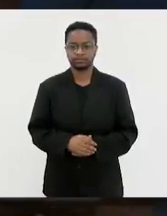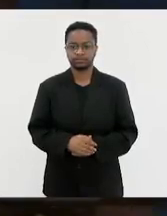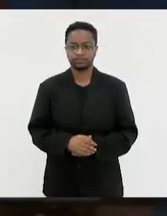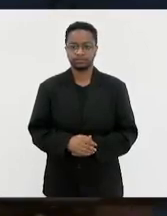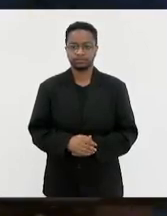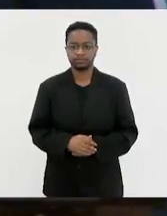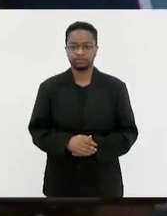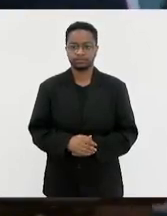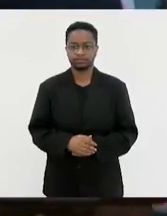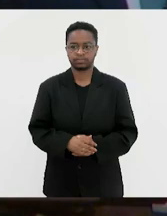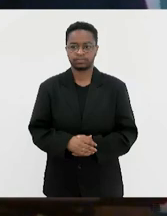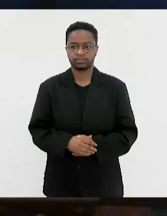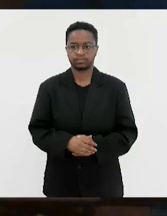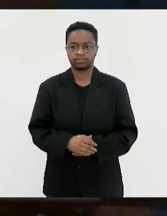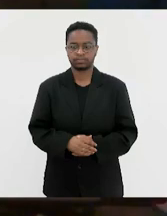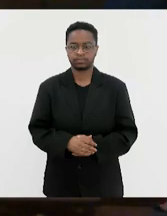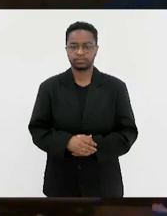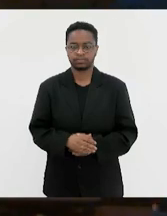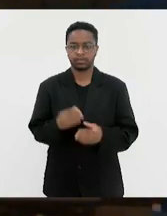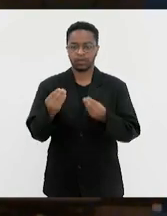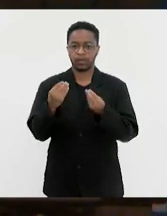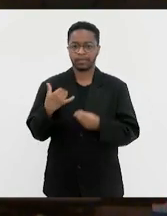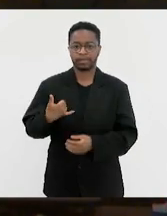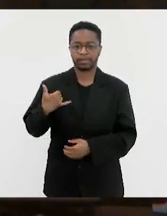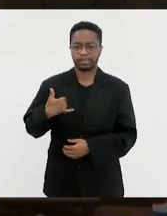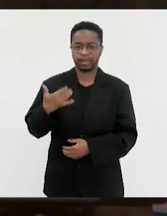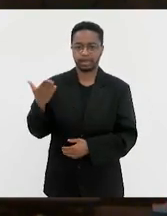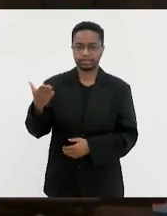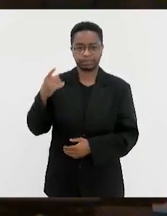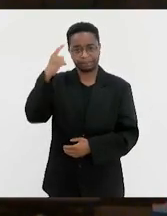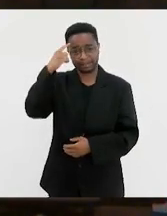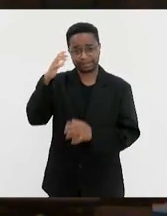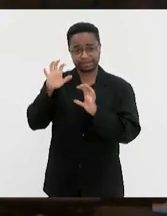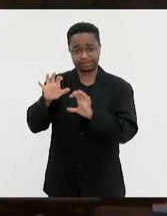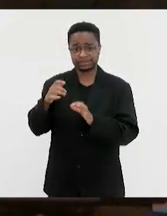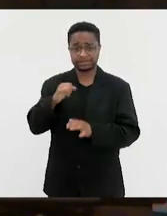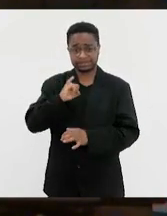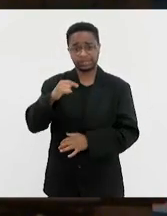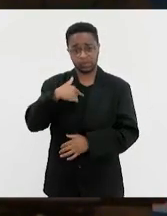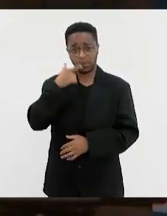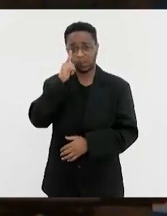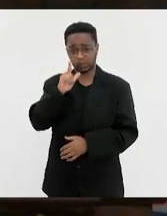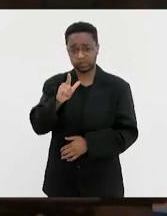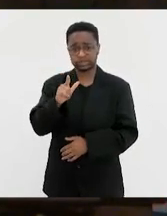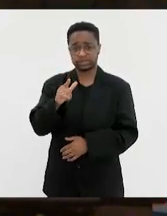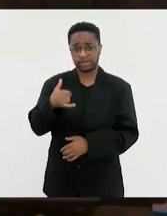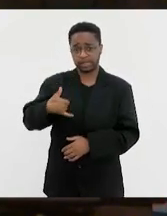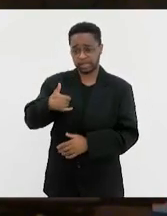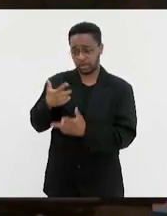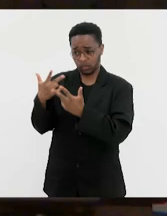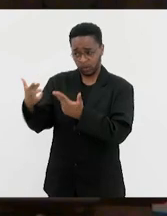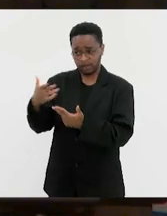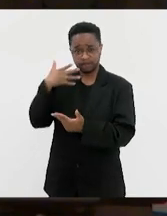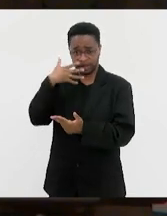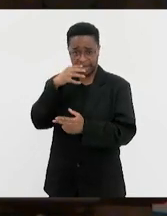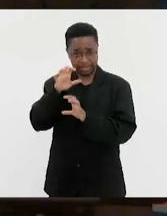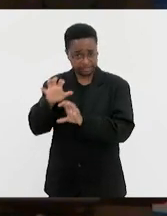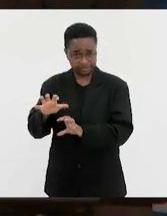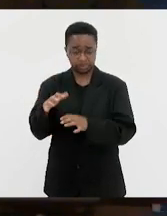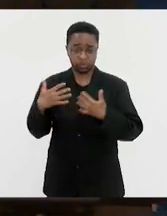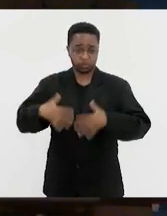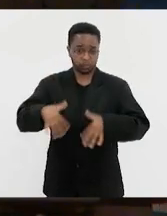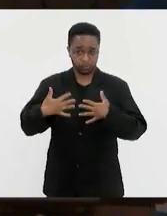Valtinho, com essa cabeça, com essa idade, se eu chegar lá falando desse jeito, lembrou até de todas as